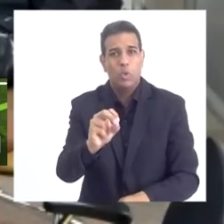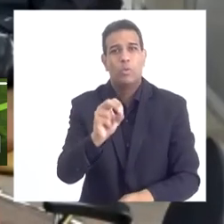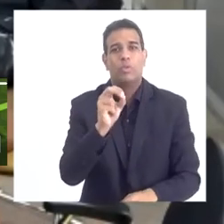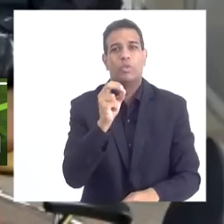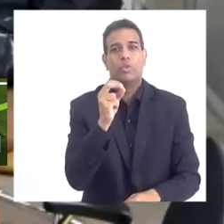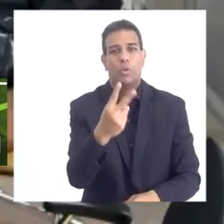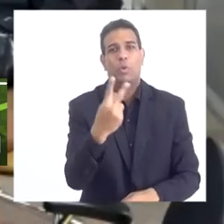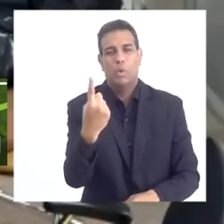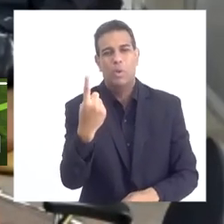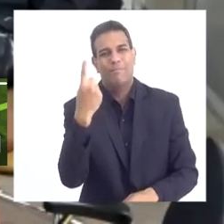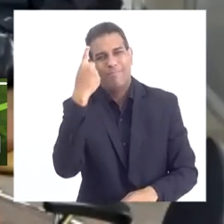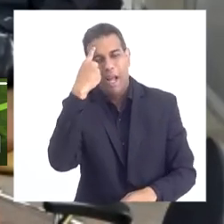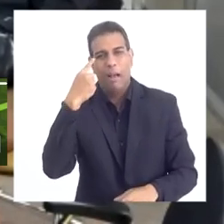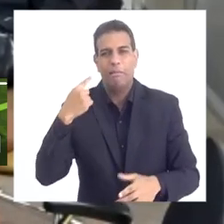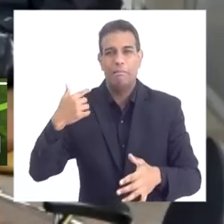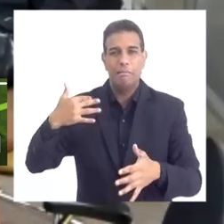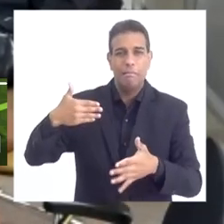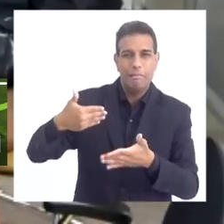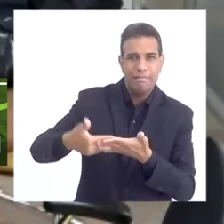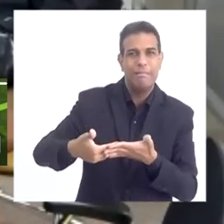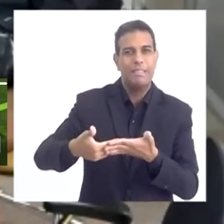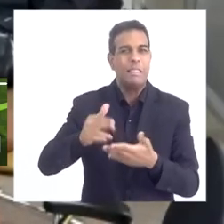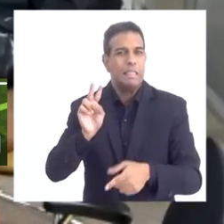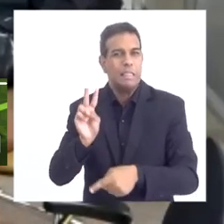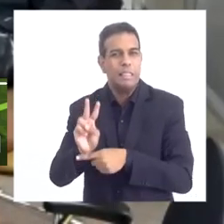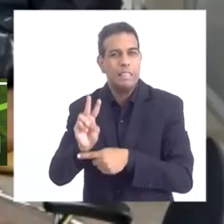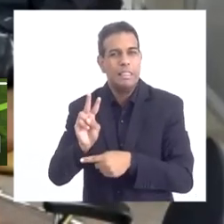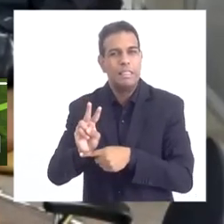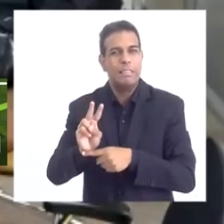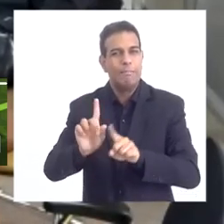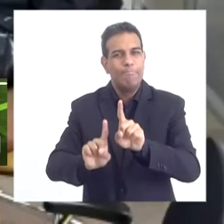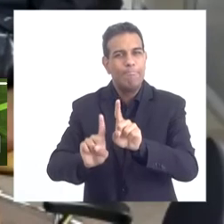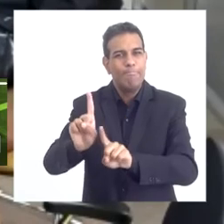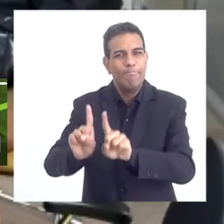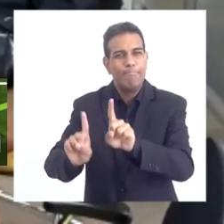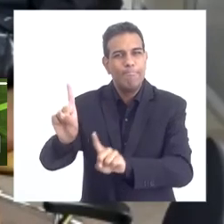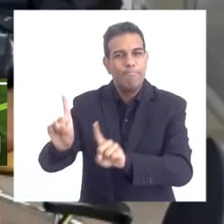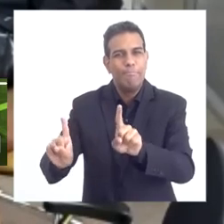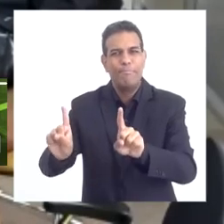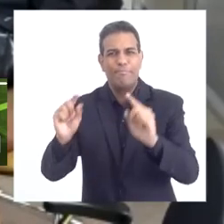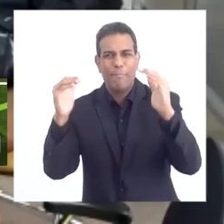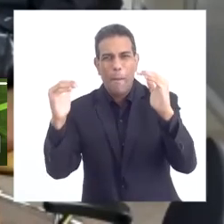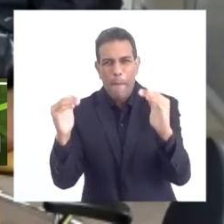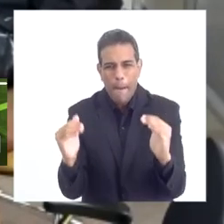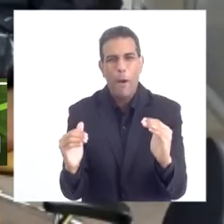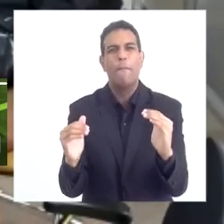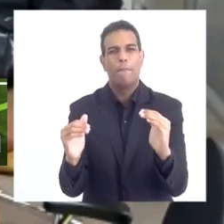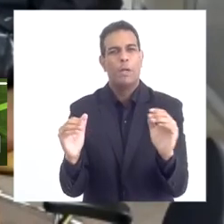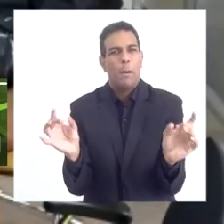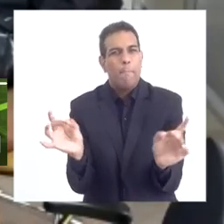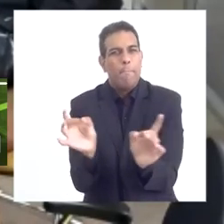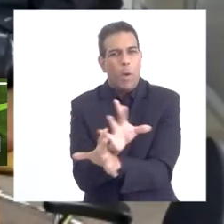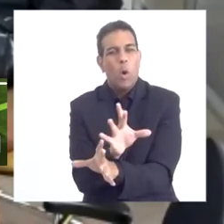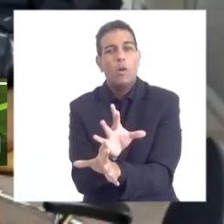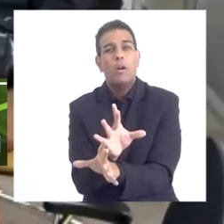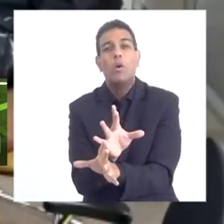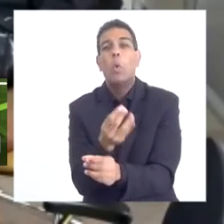trabalhou naquela altura com os indicadores, estava vendo aqui, né, os indicadores que nós